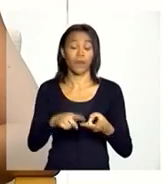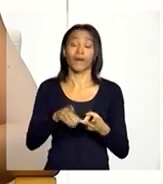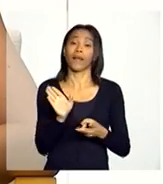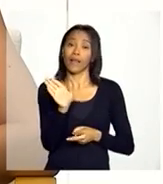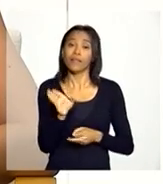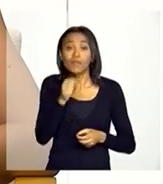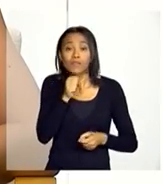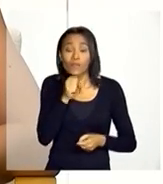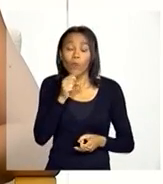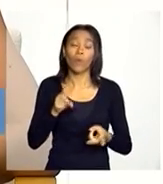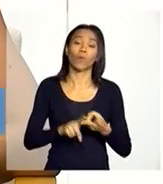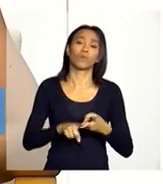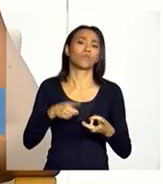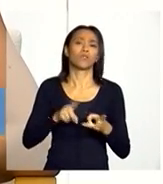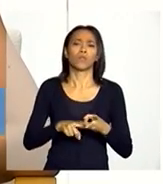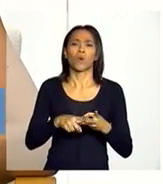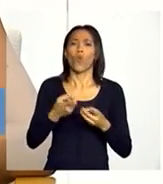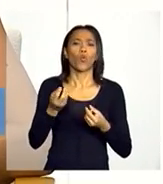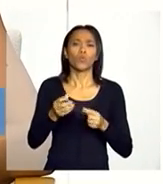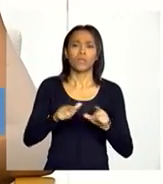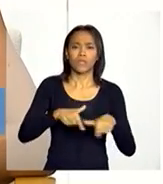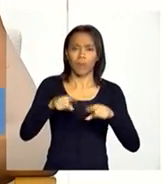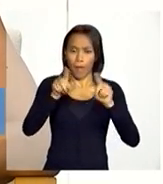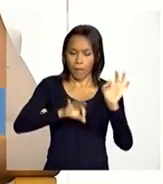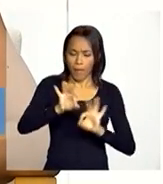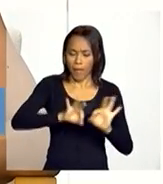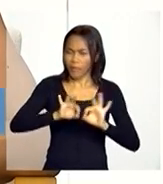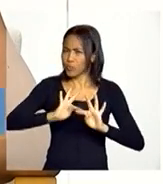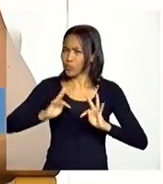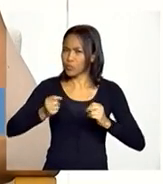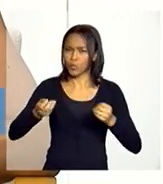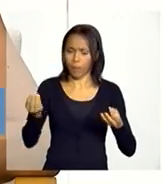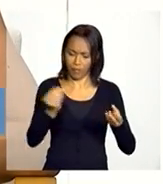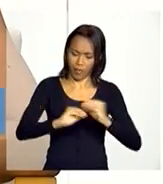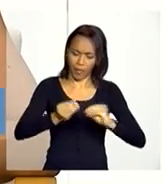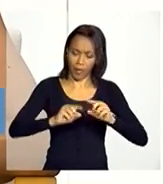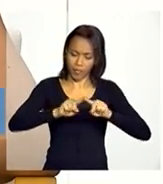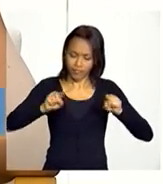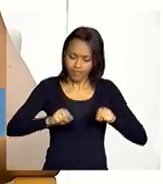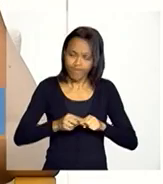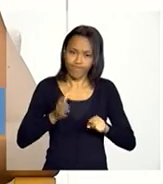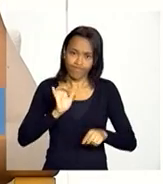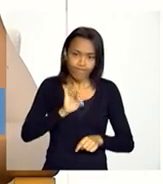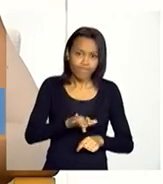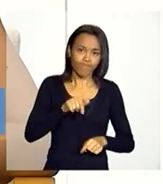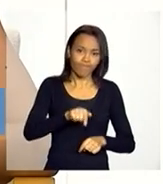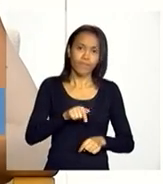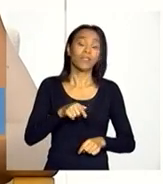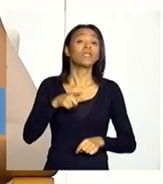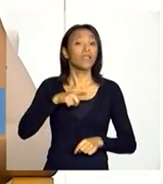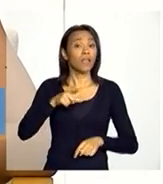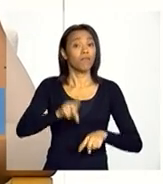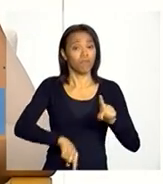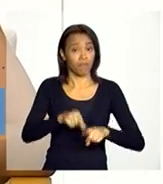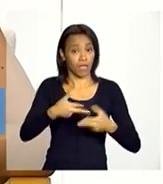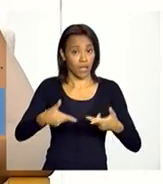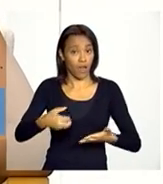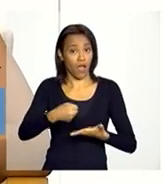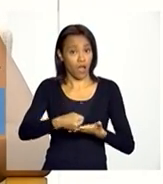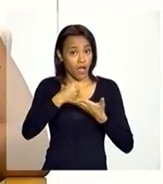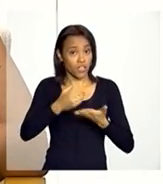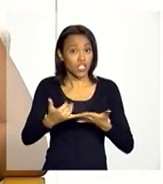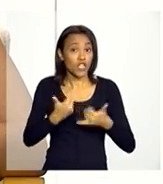plano de ação o sis jovem então todos os sistemas da rede suas estão nessa página com manuais com informes